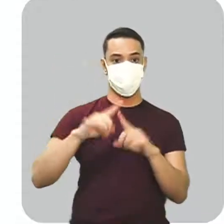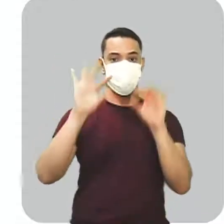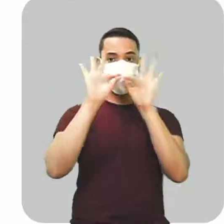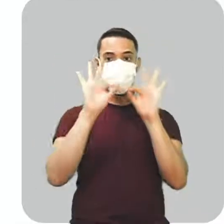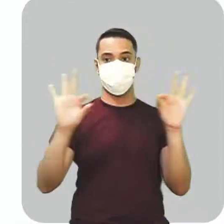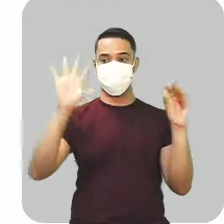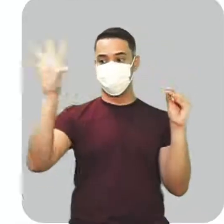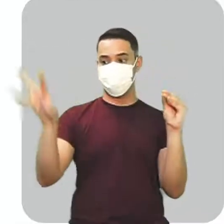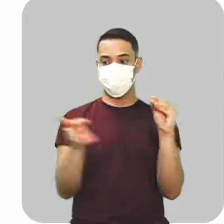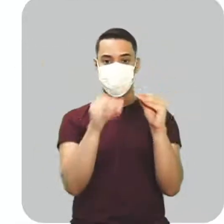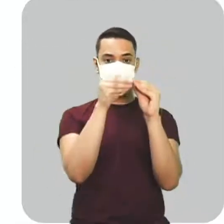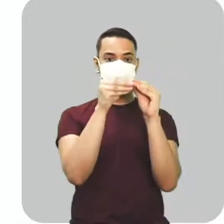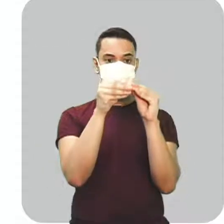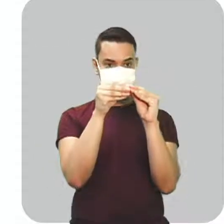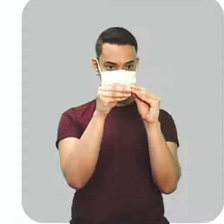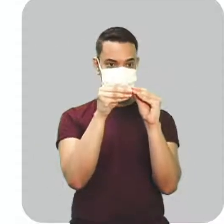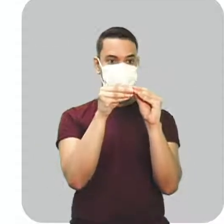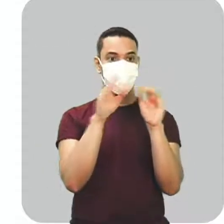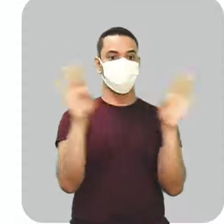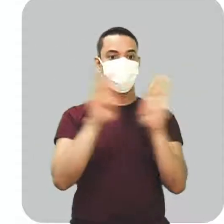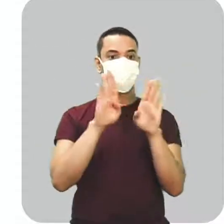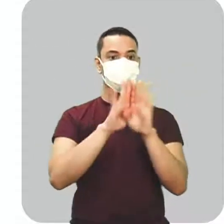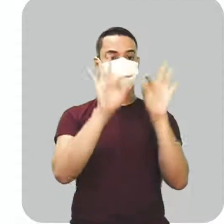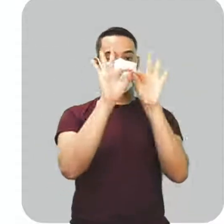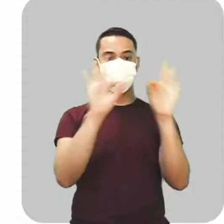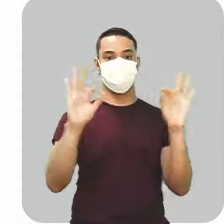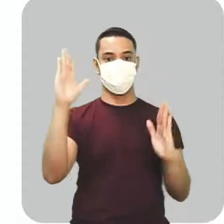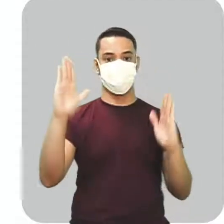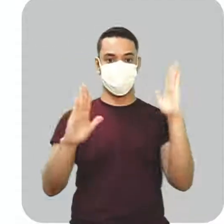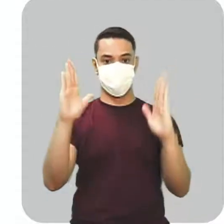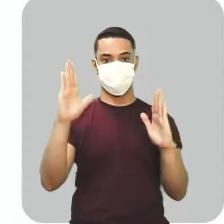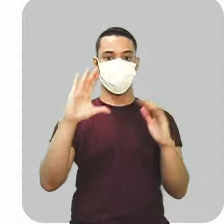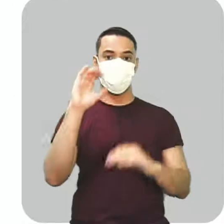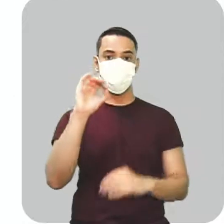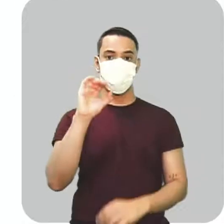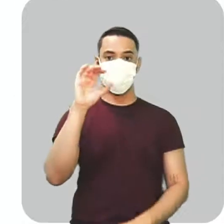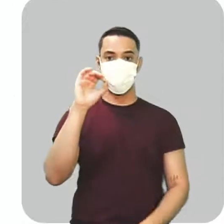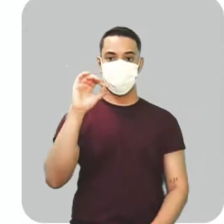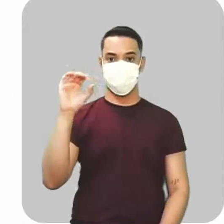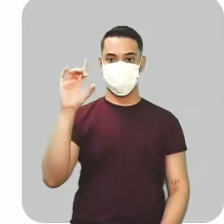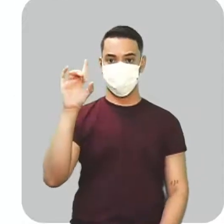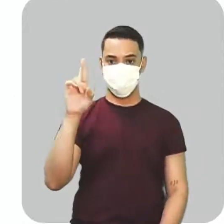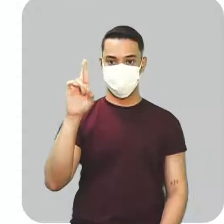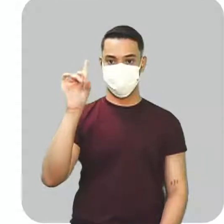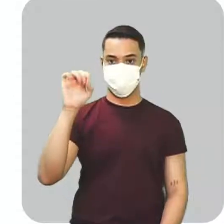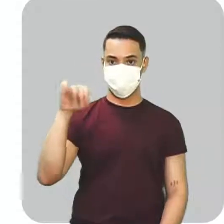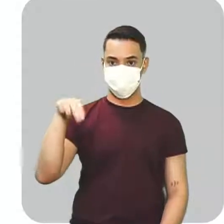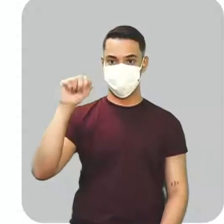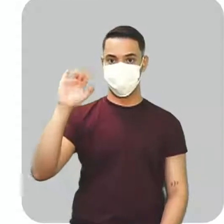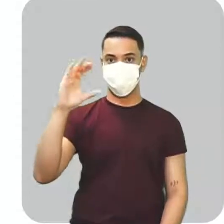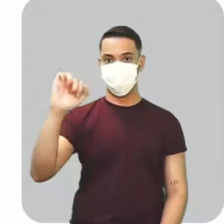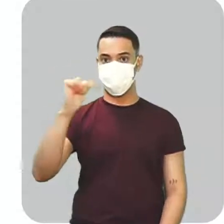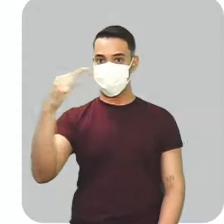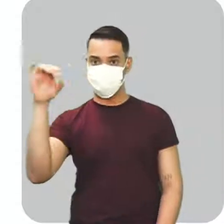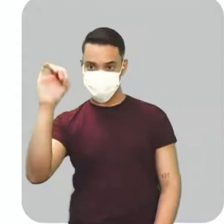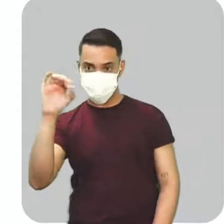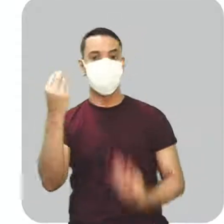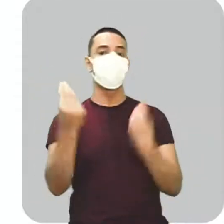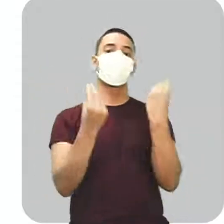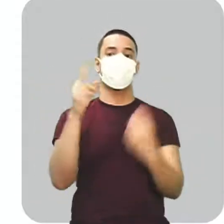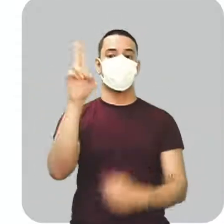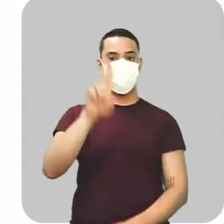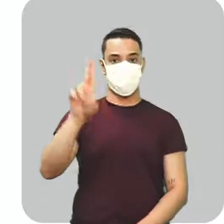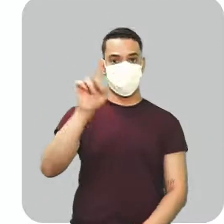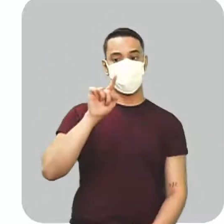por subordinação. Lá no período composto por coordenação. Quando que eu vou usar a pontuação? Vamos